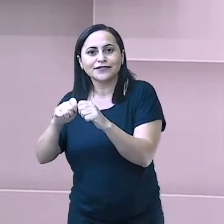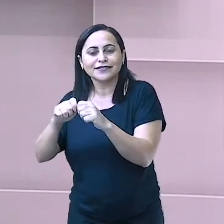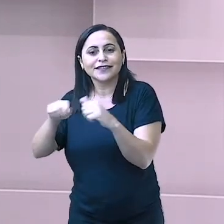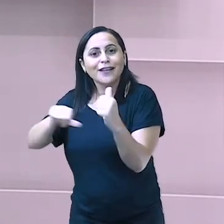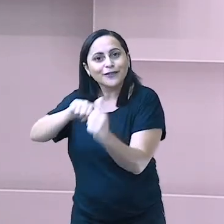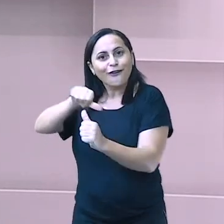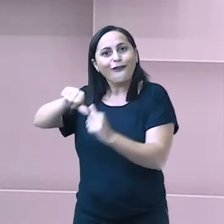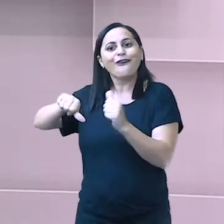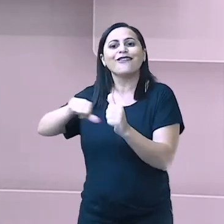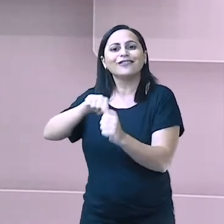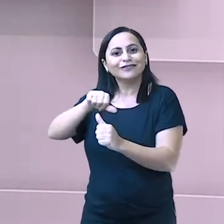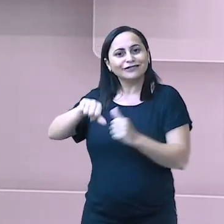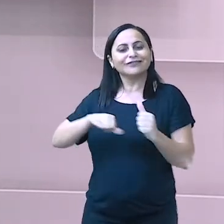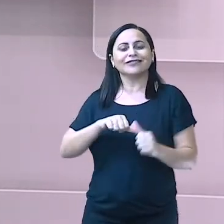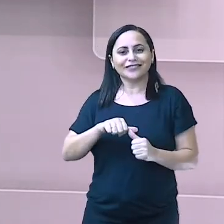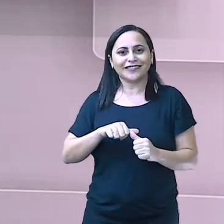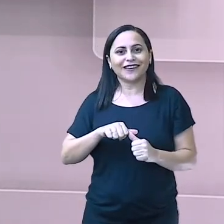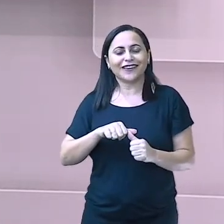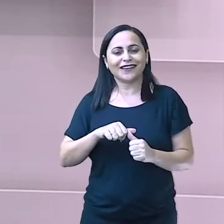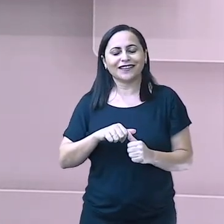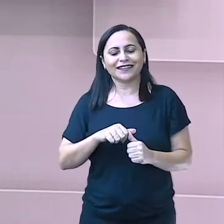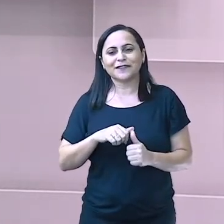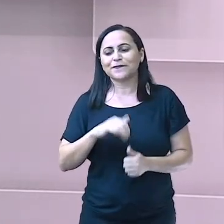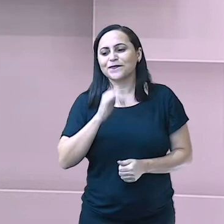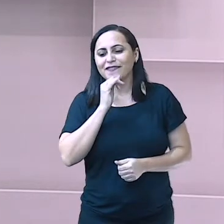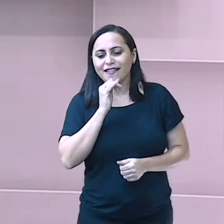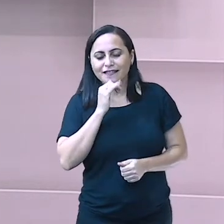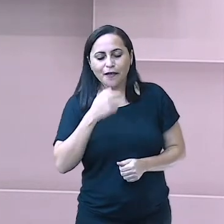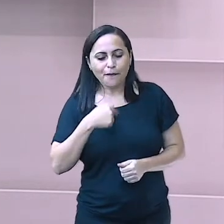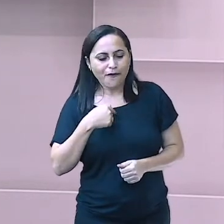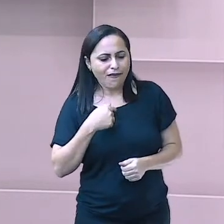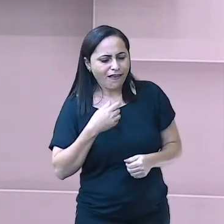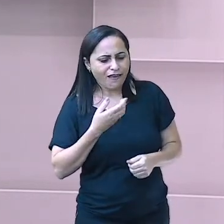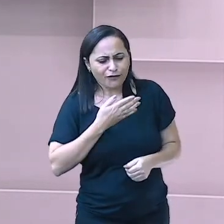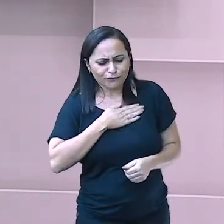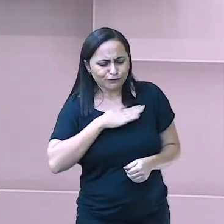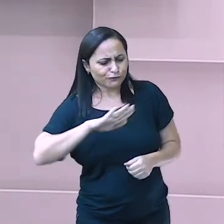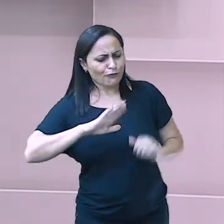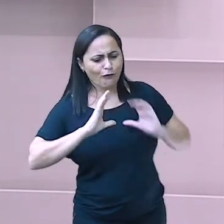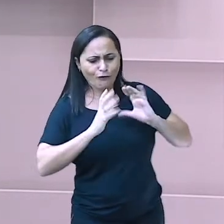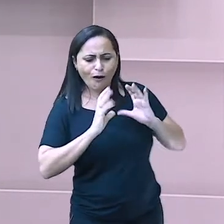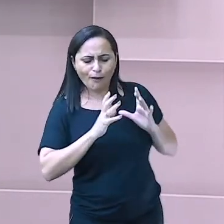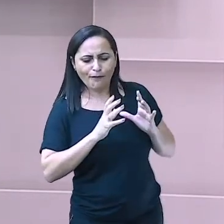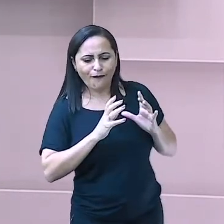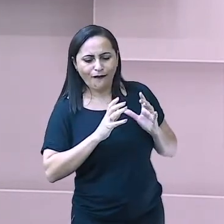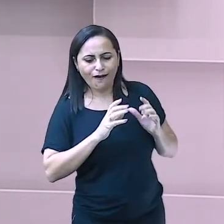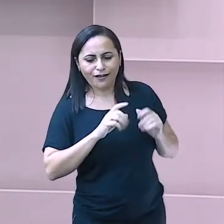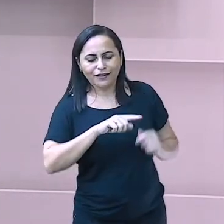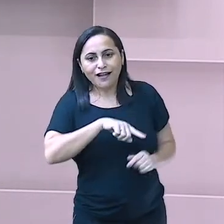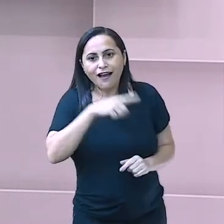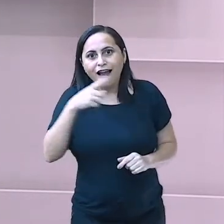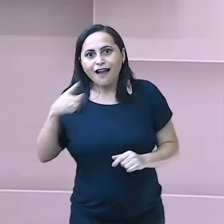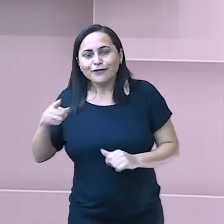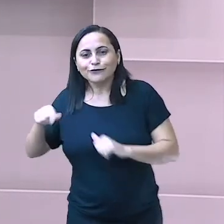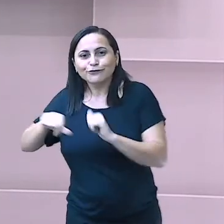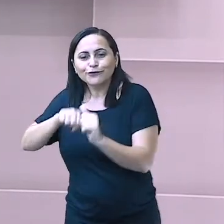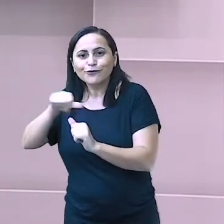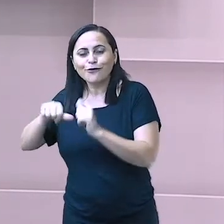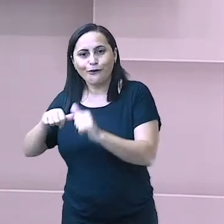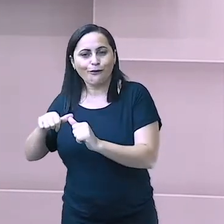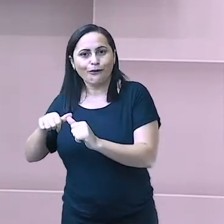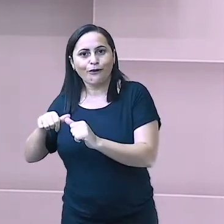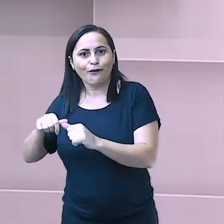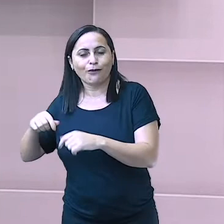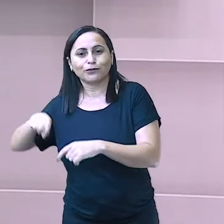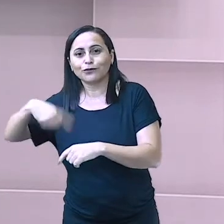seus colegas. Olha, eu já não gosto mais dessa bola. Ah, mas aquele patinho seu, eu já quero, eu acho interessante. Vamos fazer essa